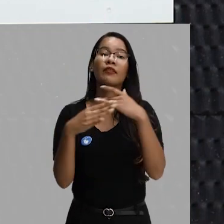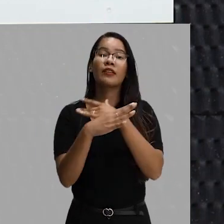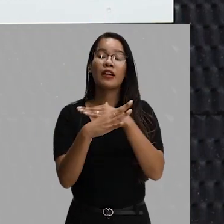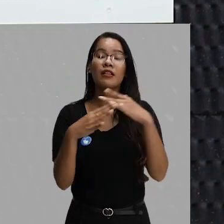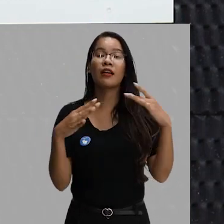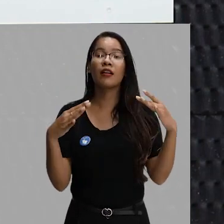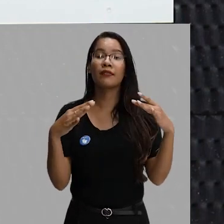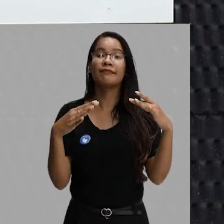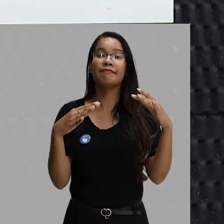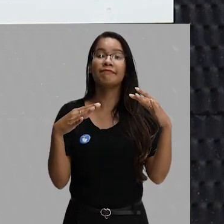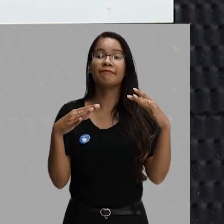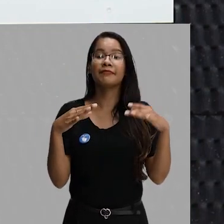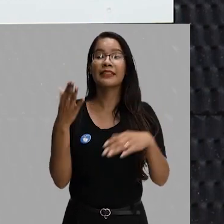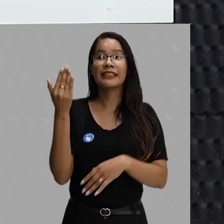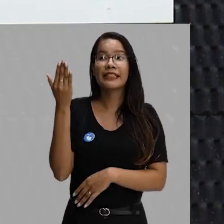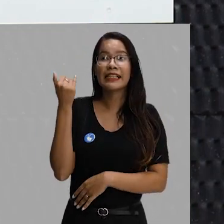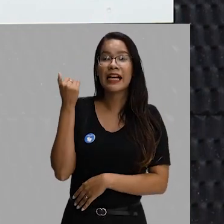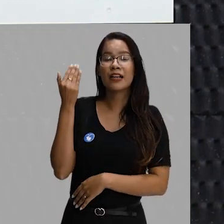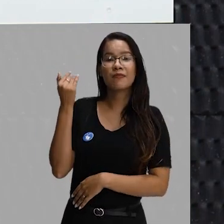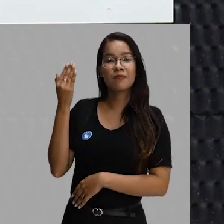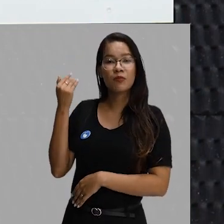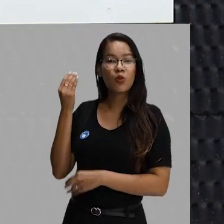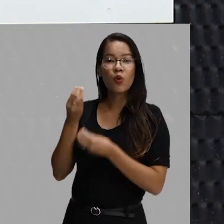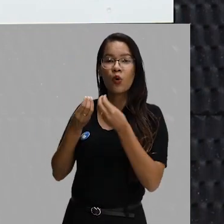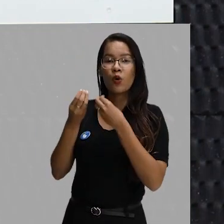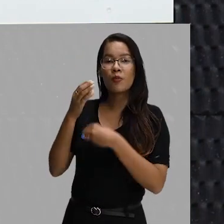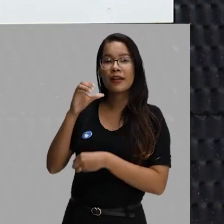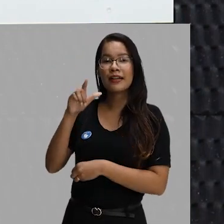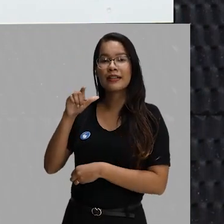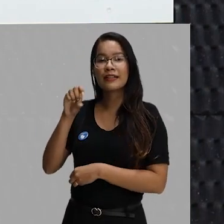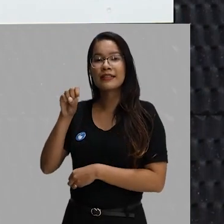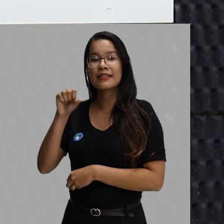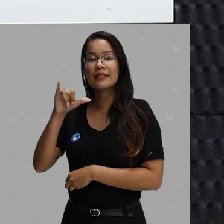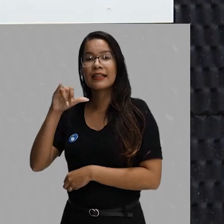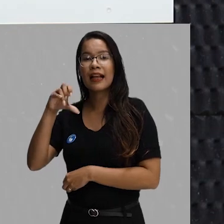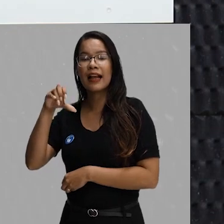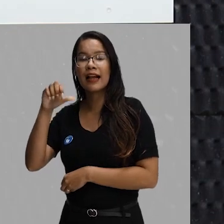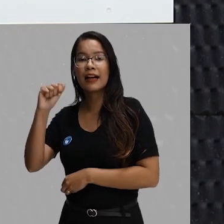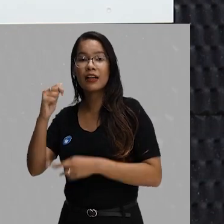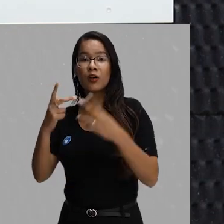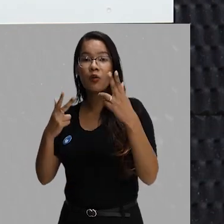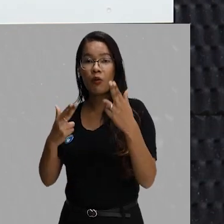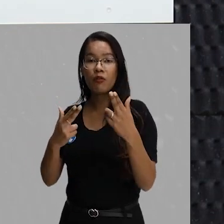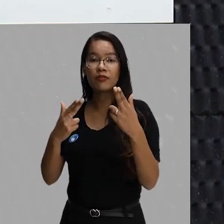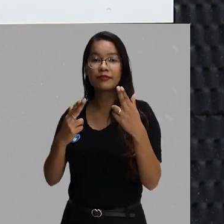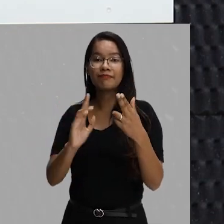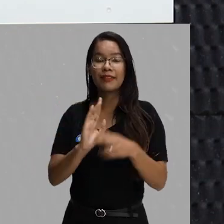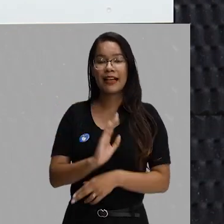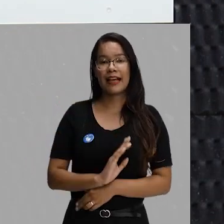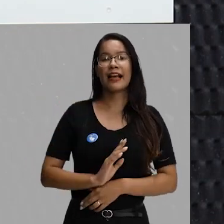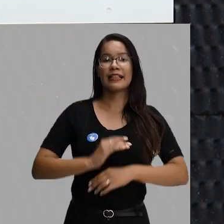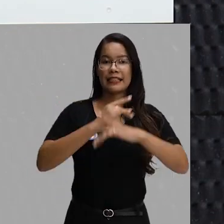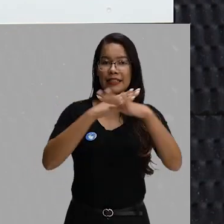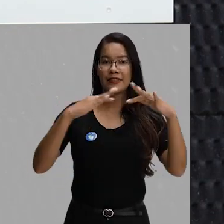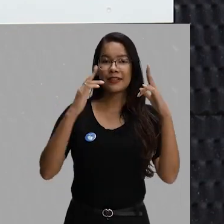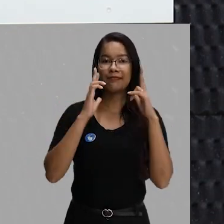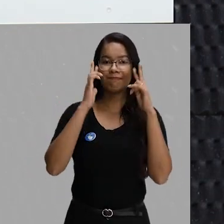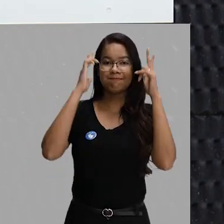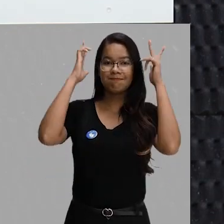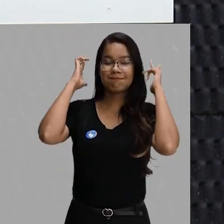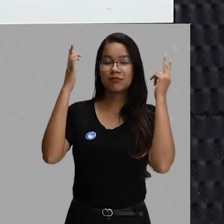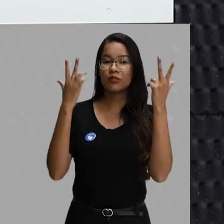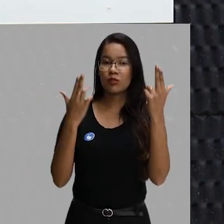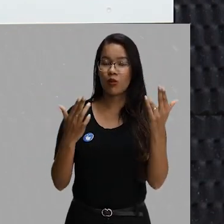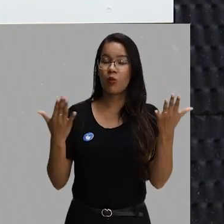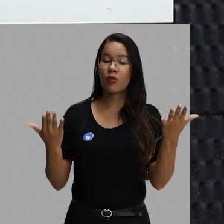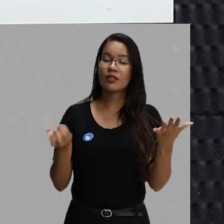considerada dentro da antiguidade como clássica, assim como foi a civilização grega. Quando